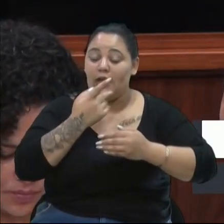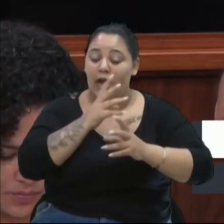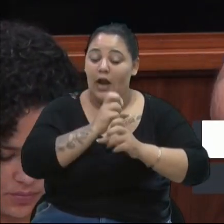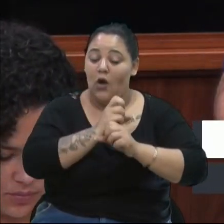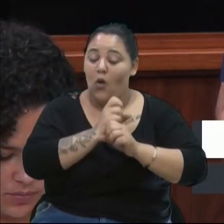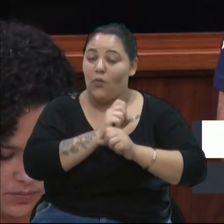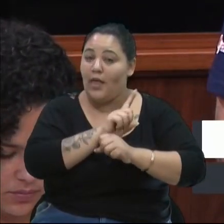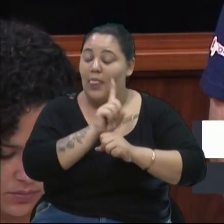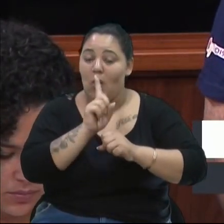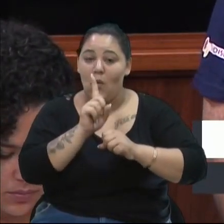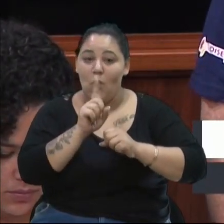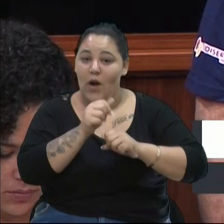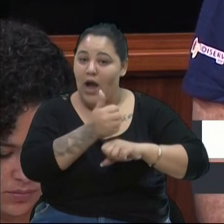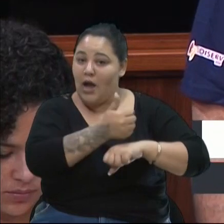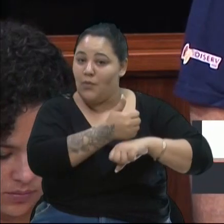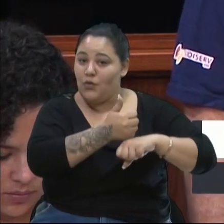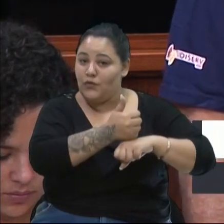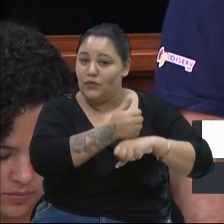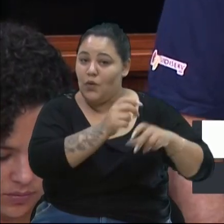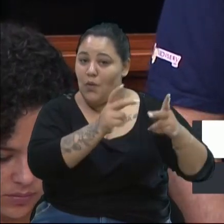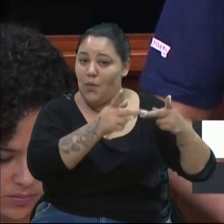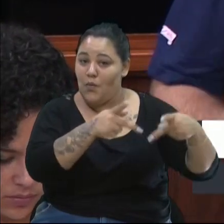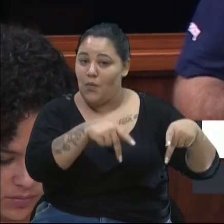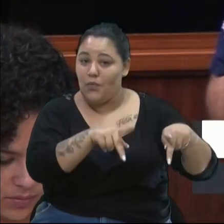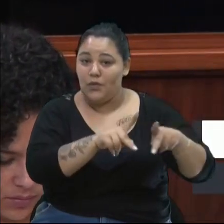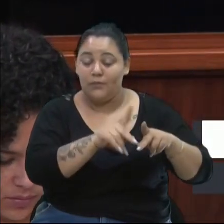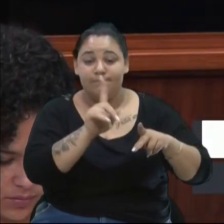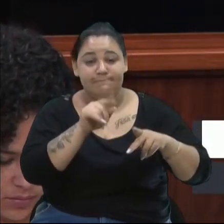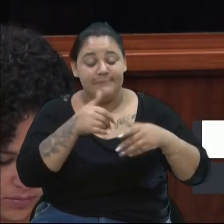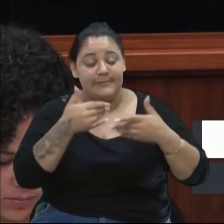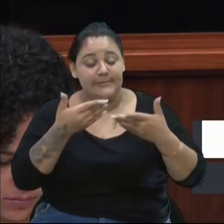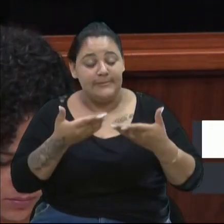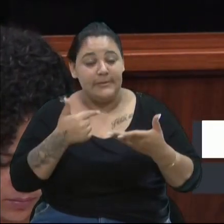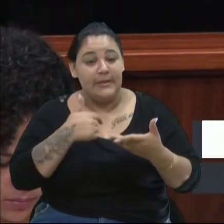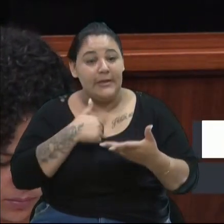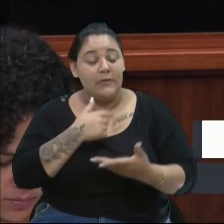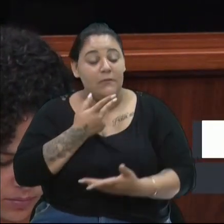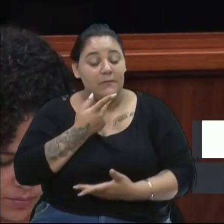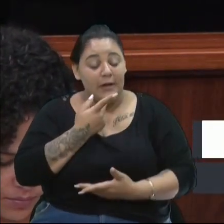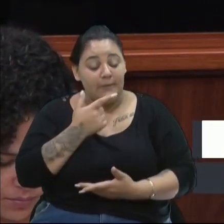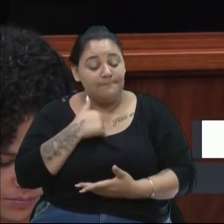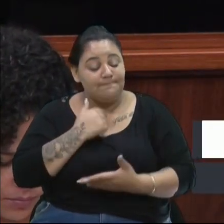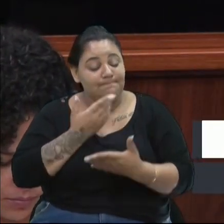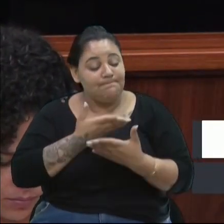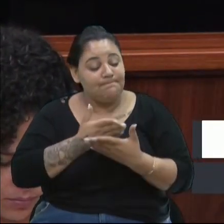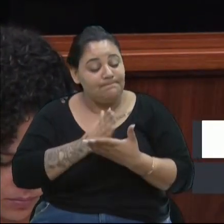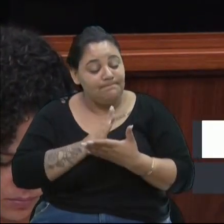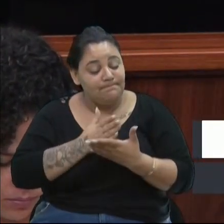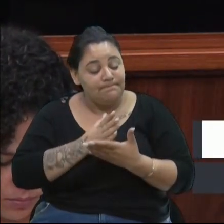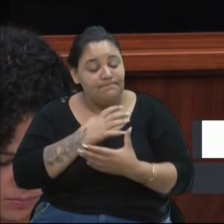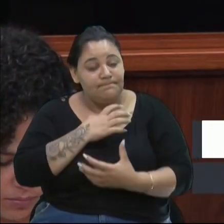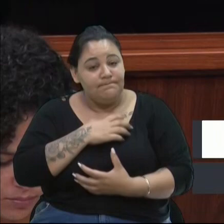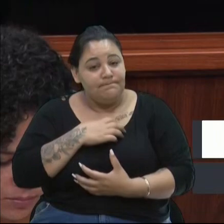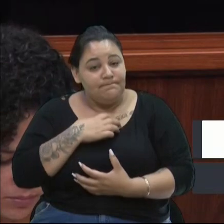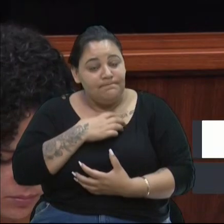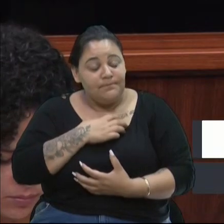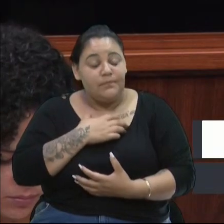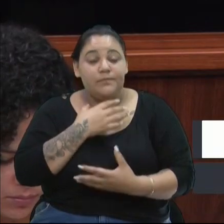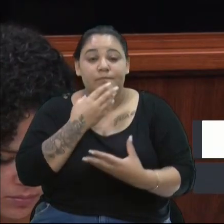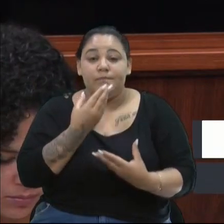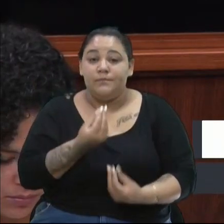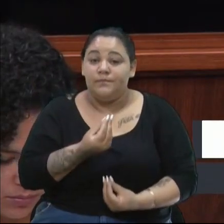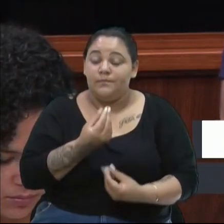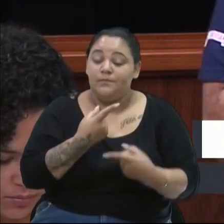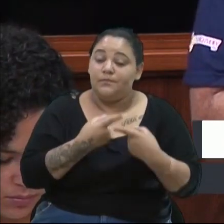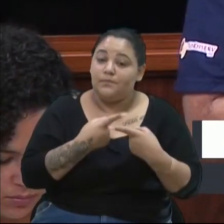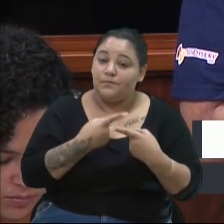servidores, é isso. Eu confesso que fico incomodado, porque ouço de